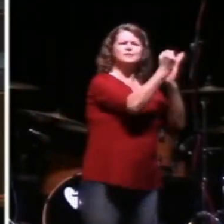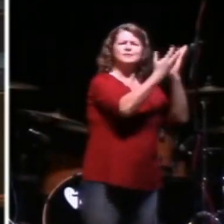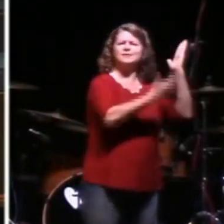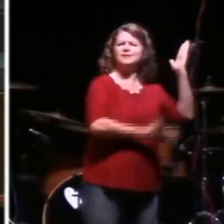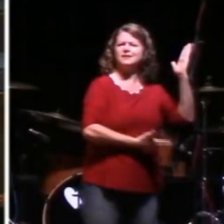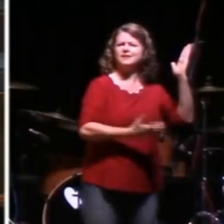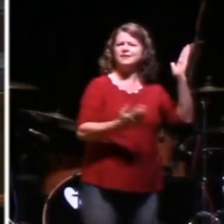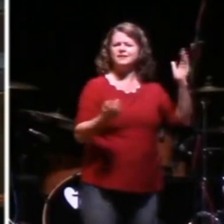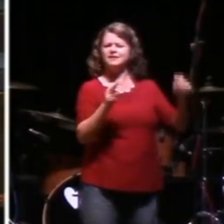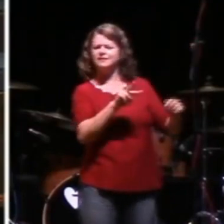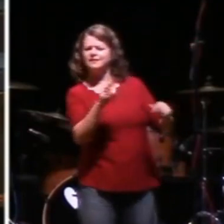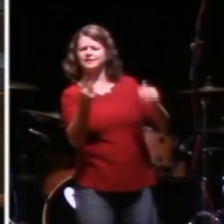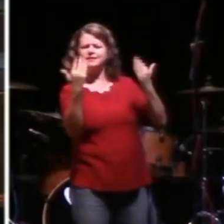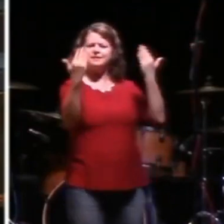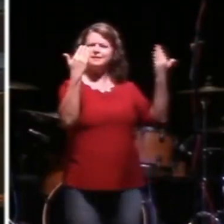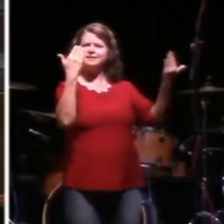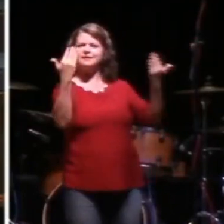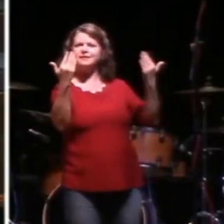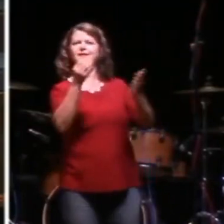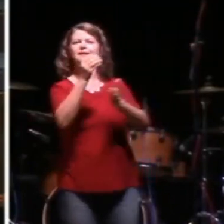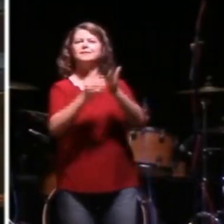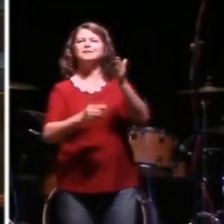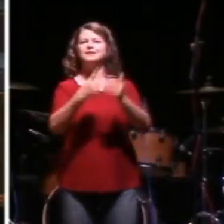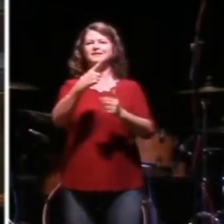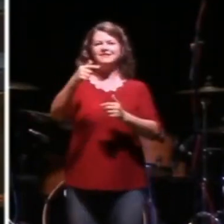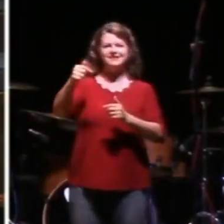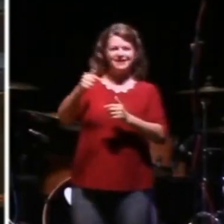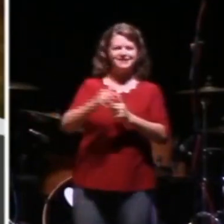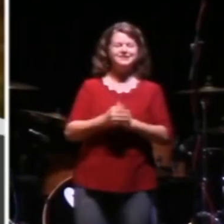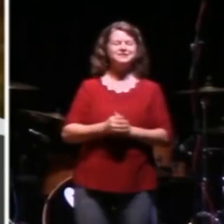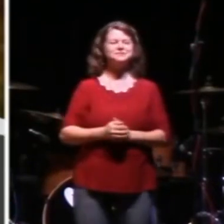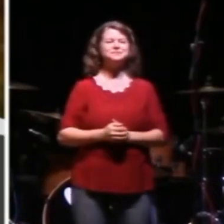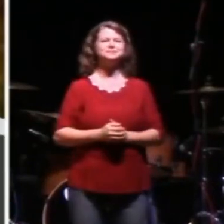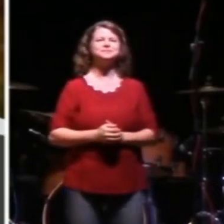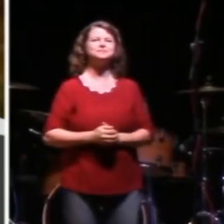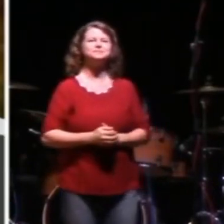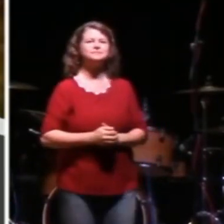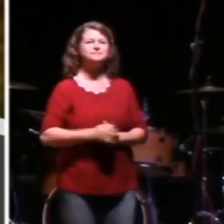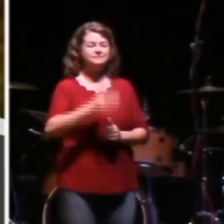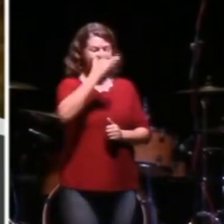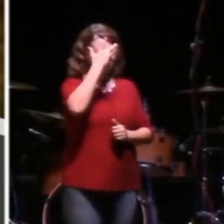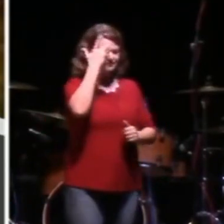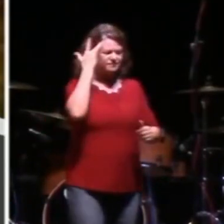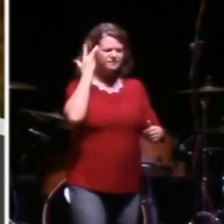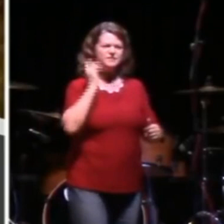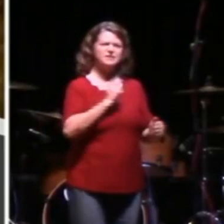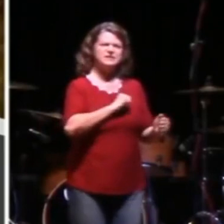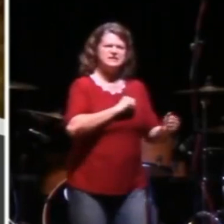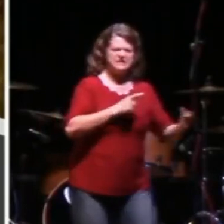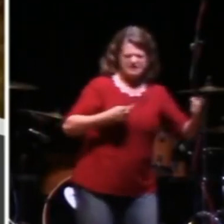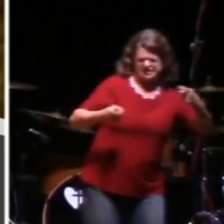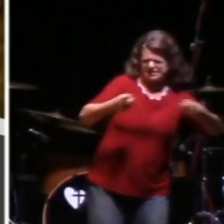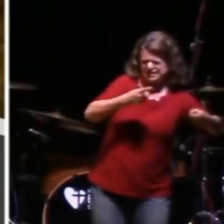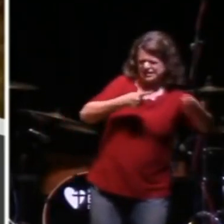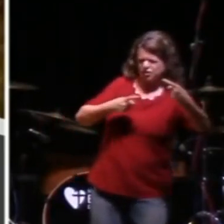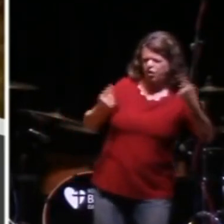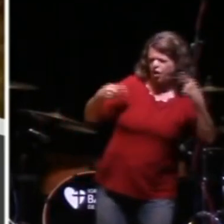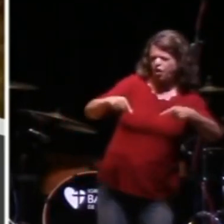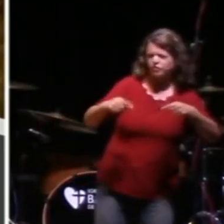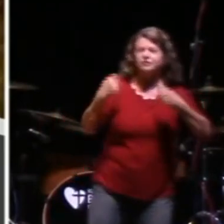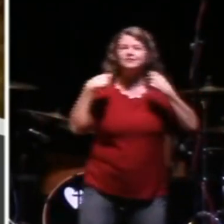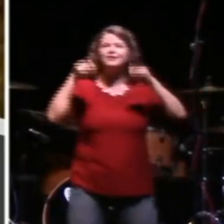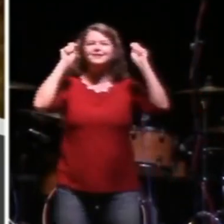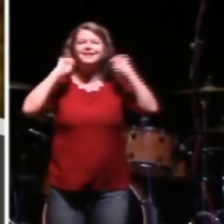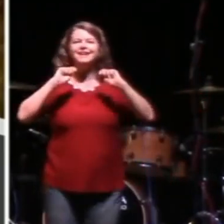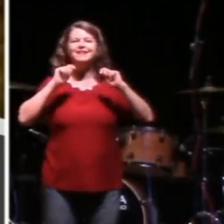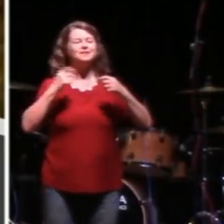que diz assim no capítulo 17 guerrearam contra o cordeiro mas o cordeiro os vencerá porque é o